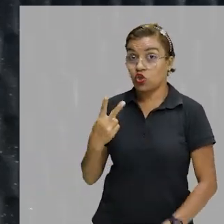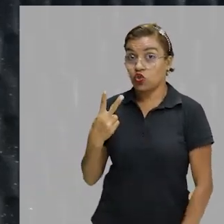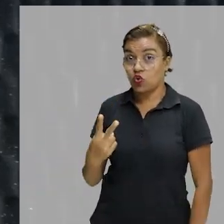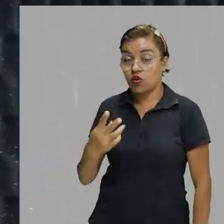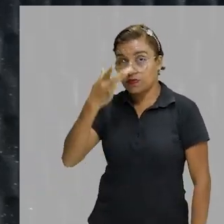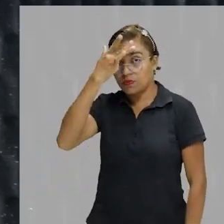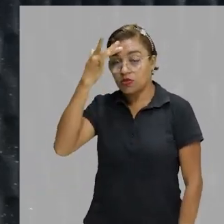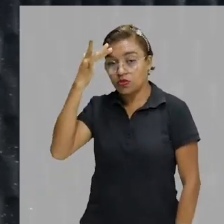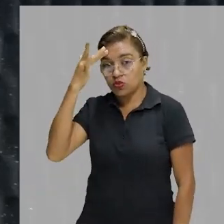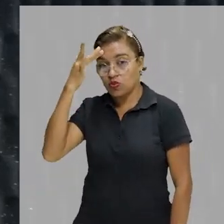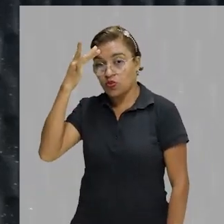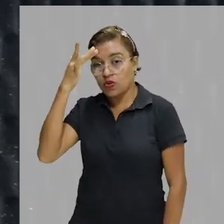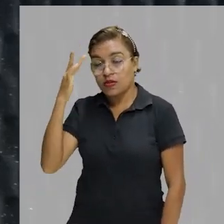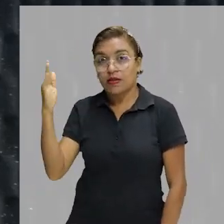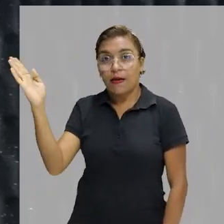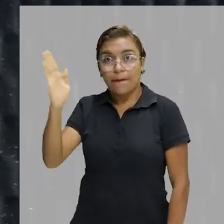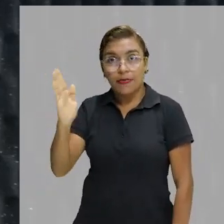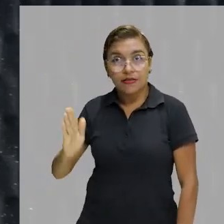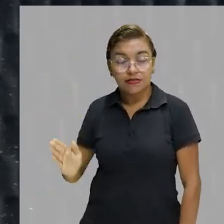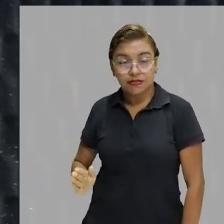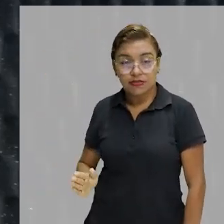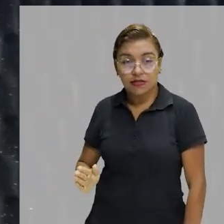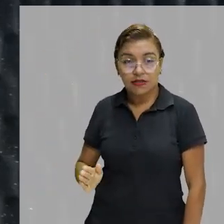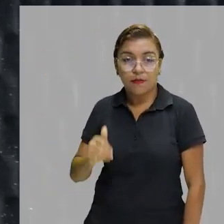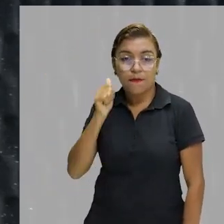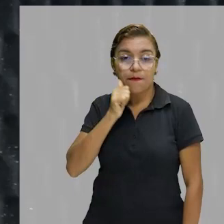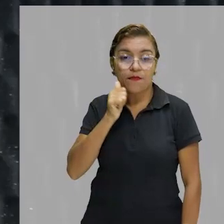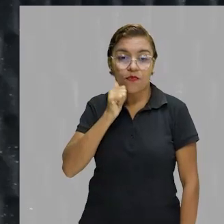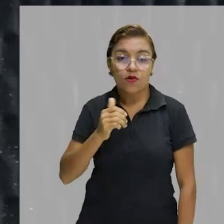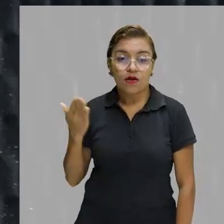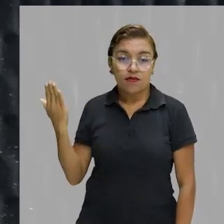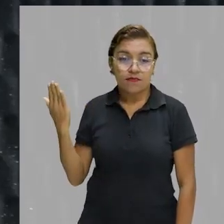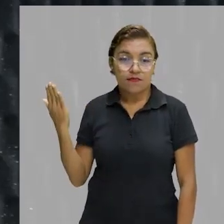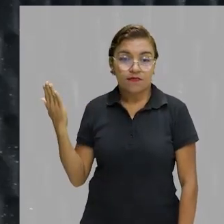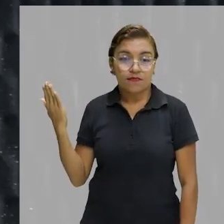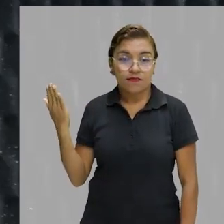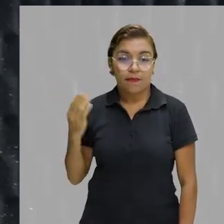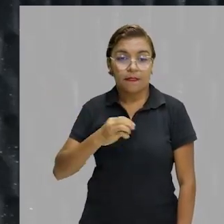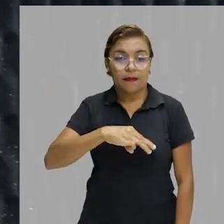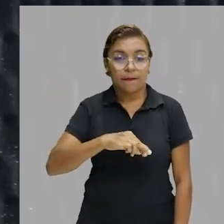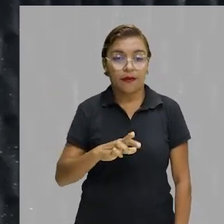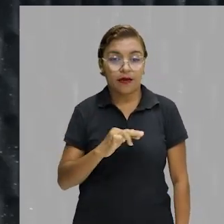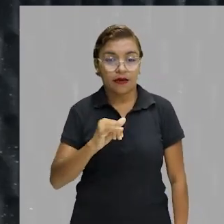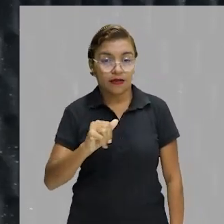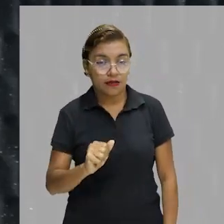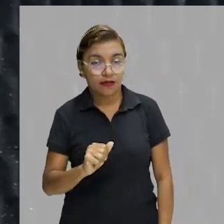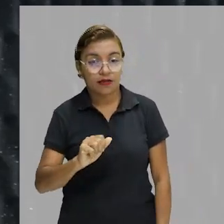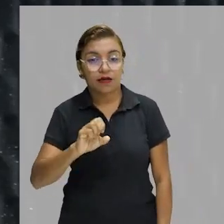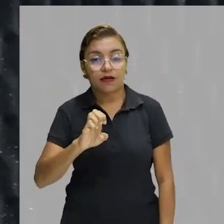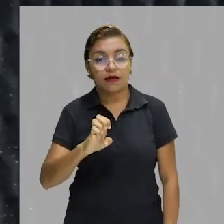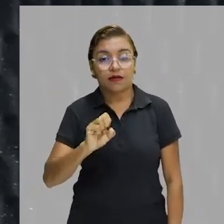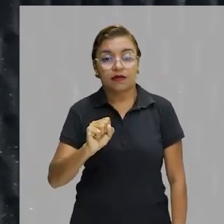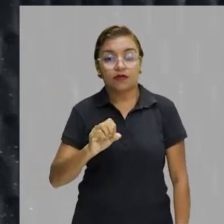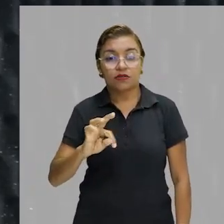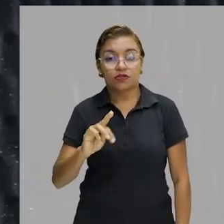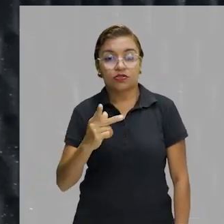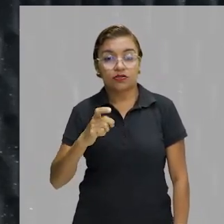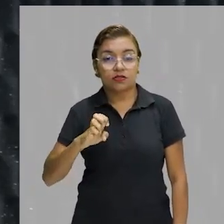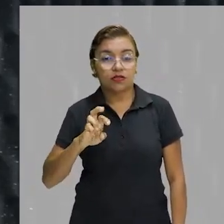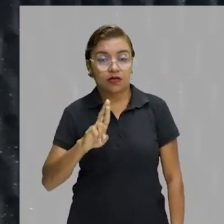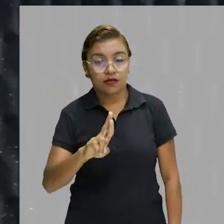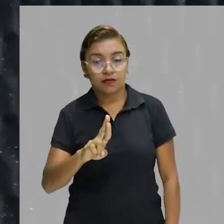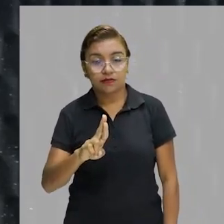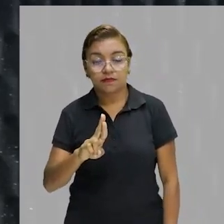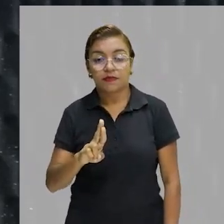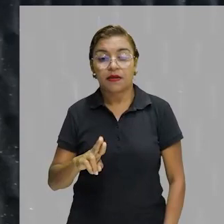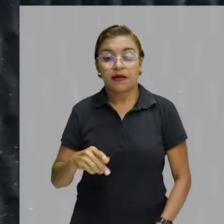brasileiros, Maria Esther Bueno, que foi uma brasileira aí que ela ganhou 19 Grand Slam. Em 1959,